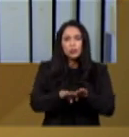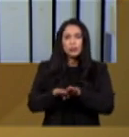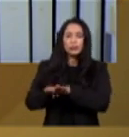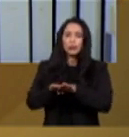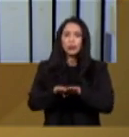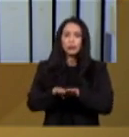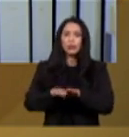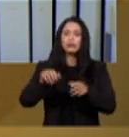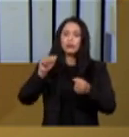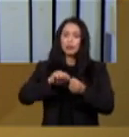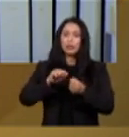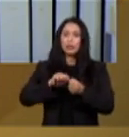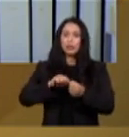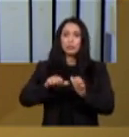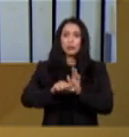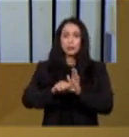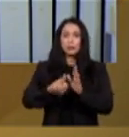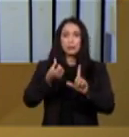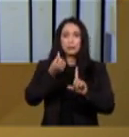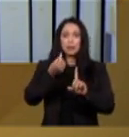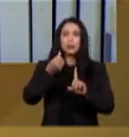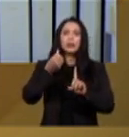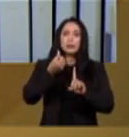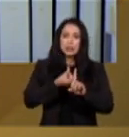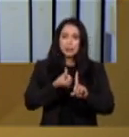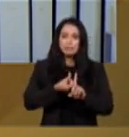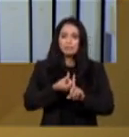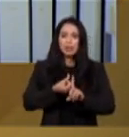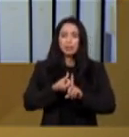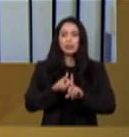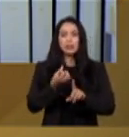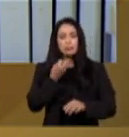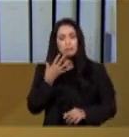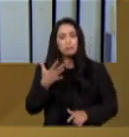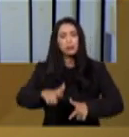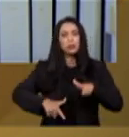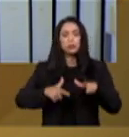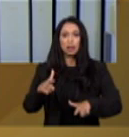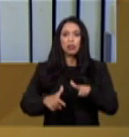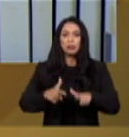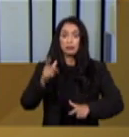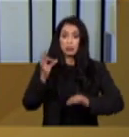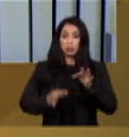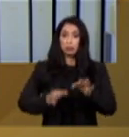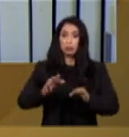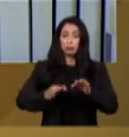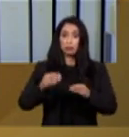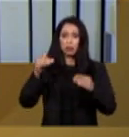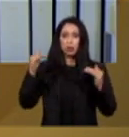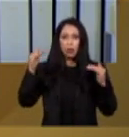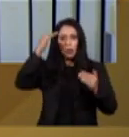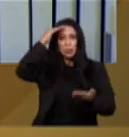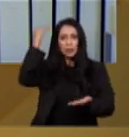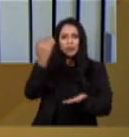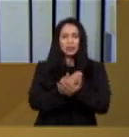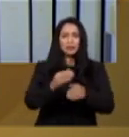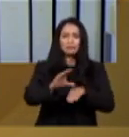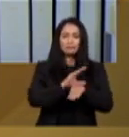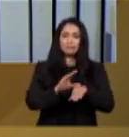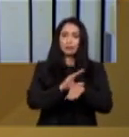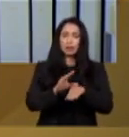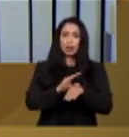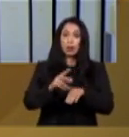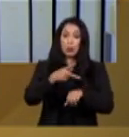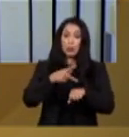realizamos um primeiro semestre extremamente frutífero. Exercer a jurisdição constitucional em um país complexo